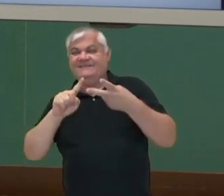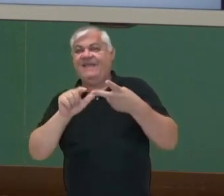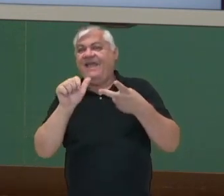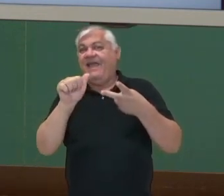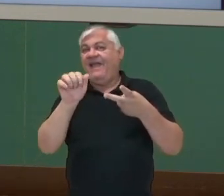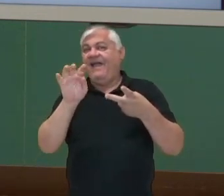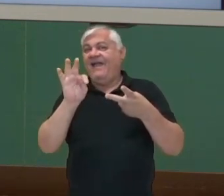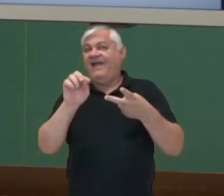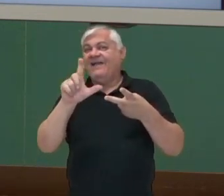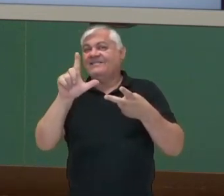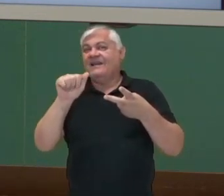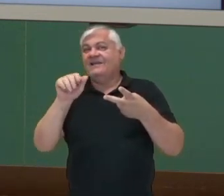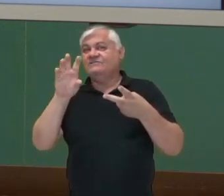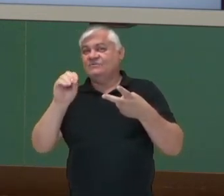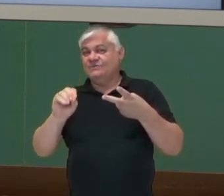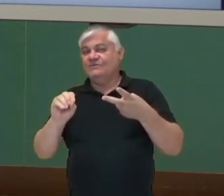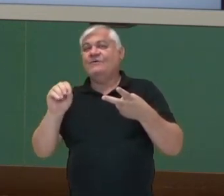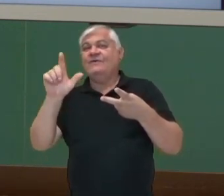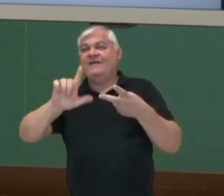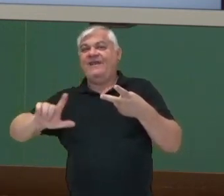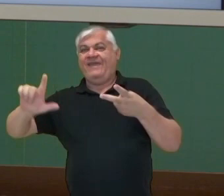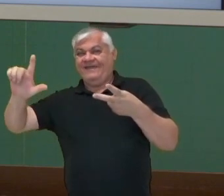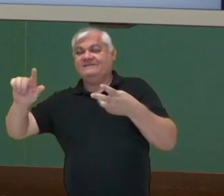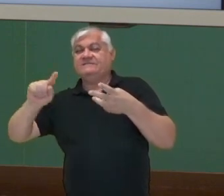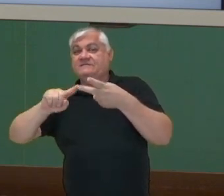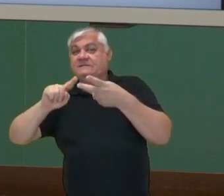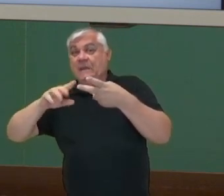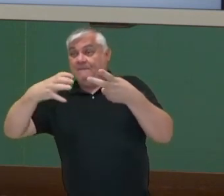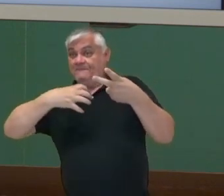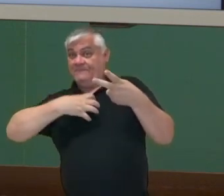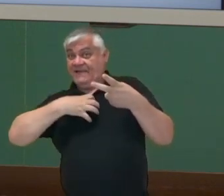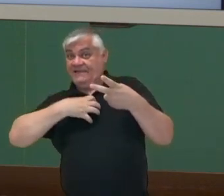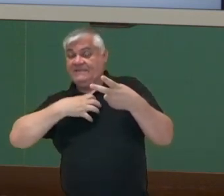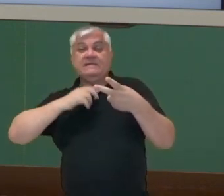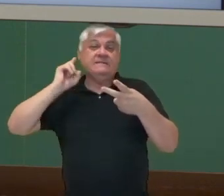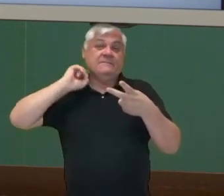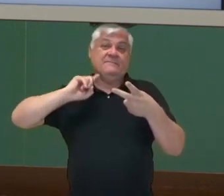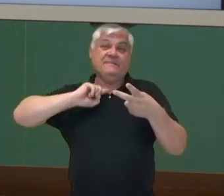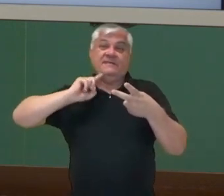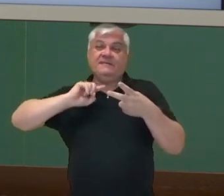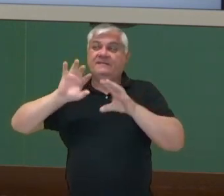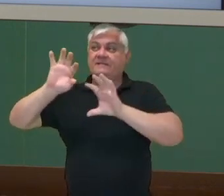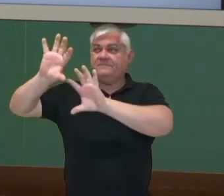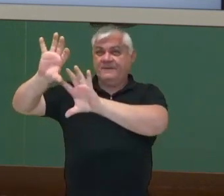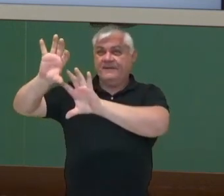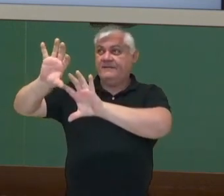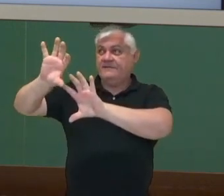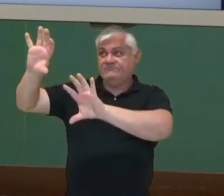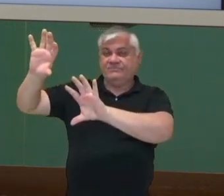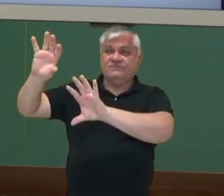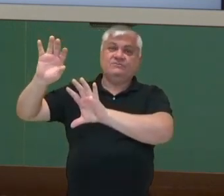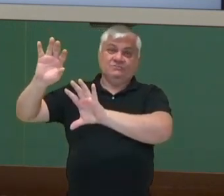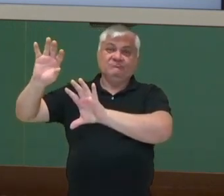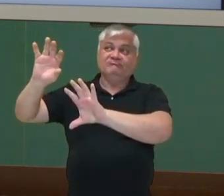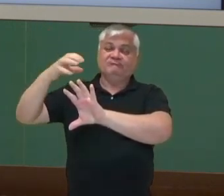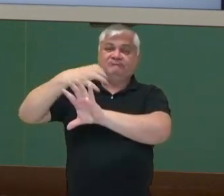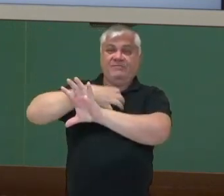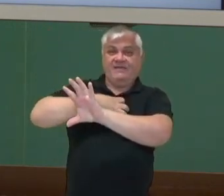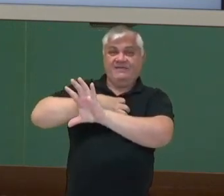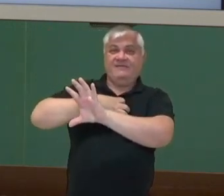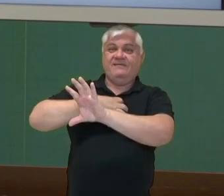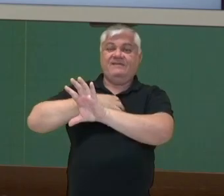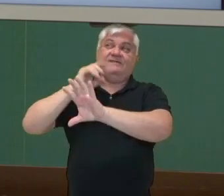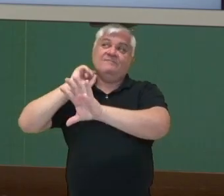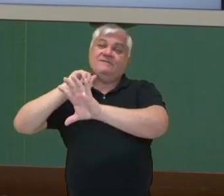desde a Bahia lá até parte de Minas Gerais e do Espírito Santo, que daí são porções ali da região sudeste, pertencem